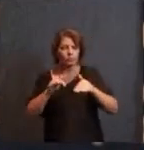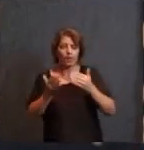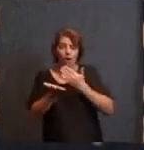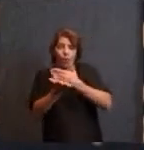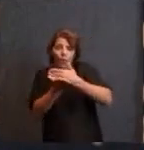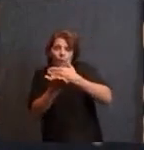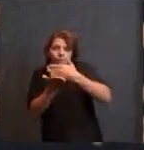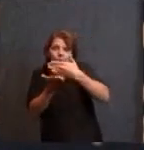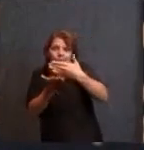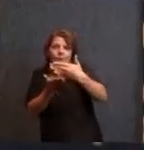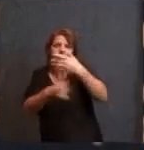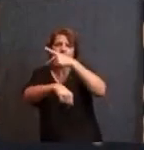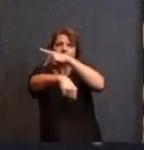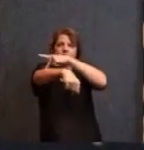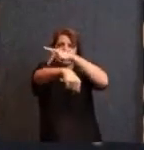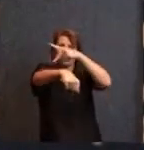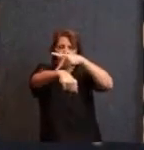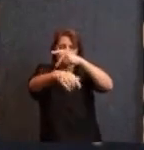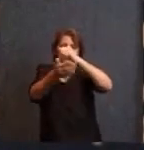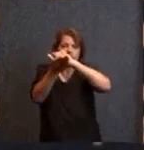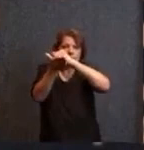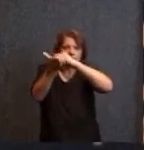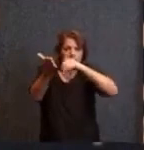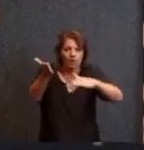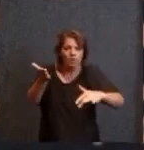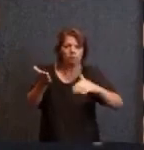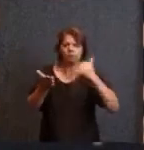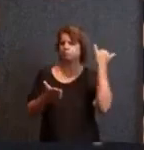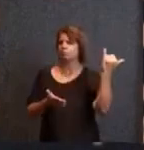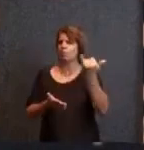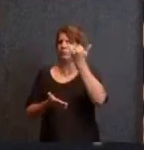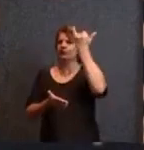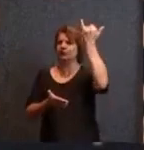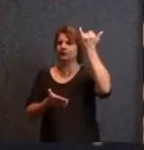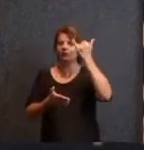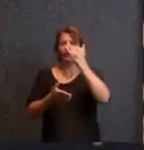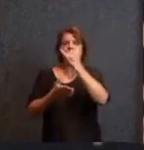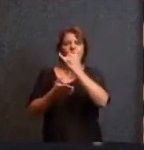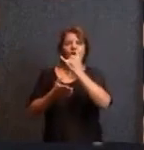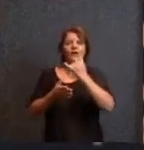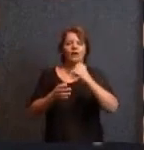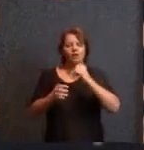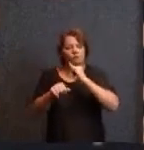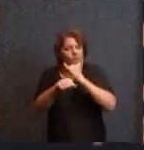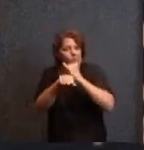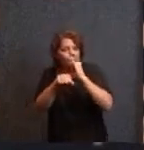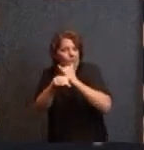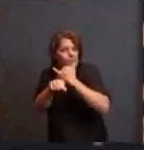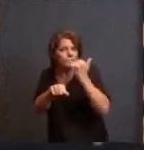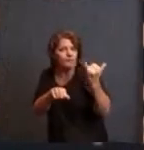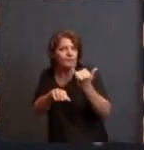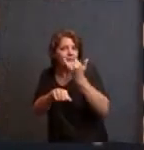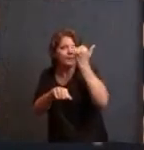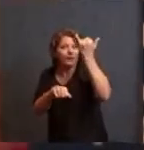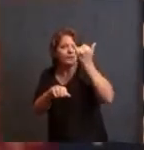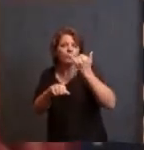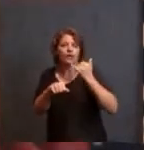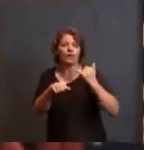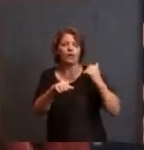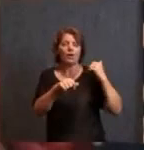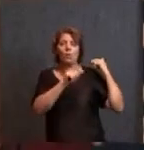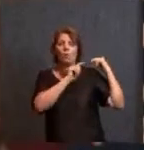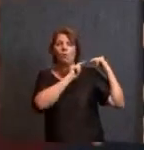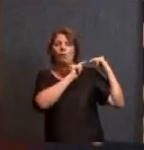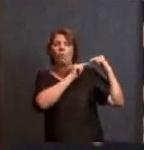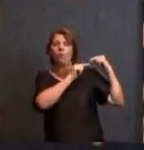de ano letivo muito bom, muito importante, para que a gente possa dar os passos necessários para que nós tenhamos recuperação desse tempo que a